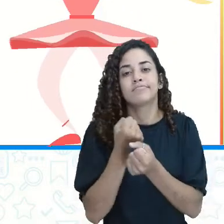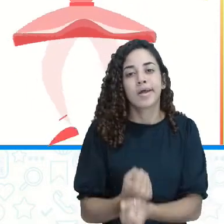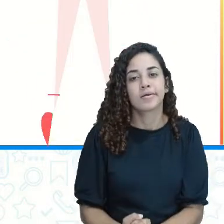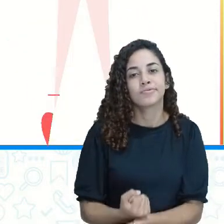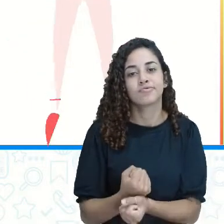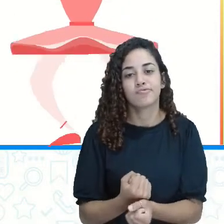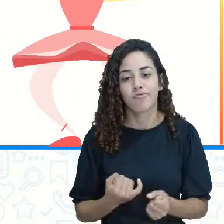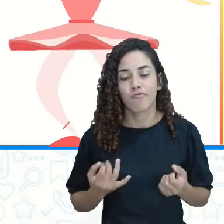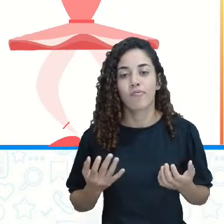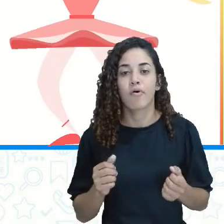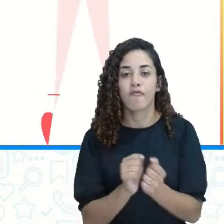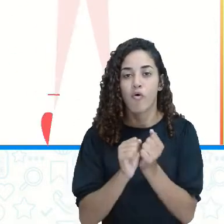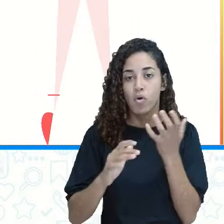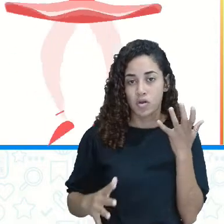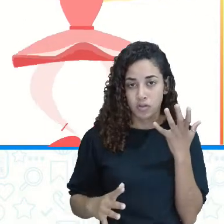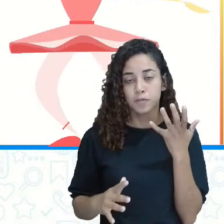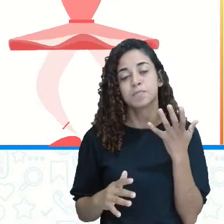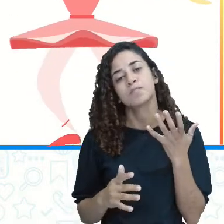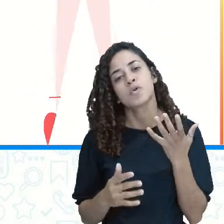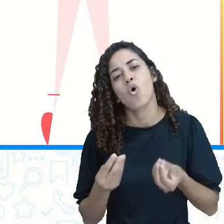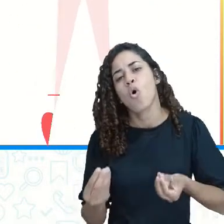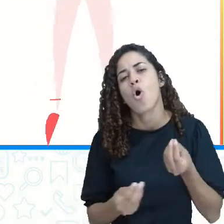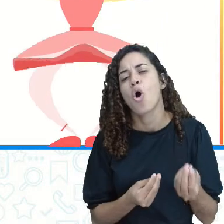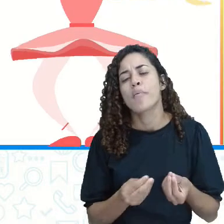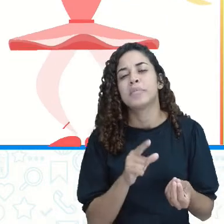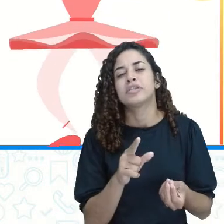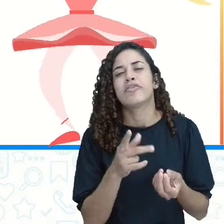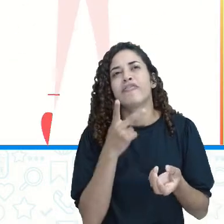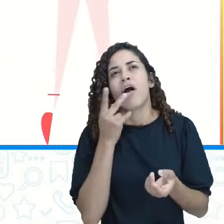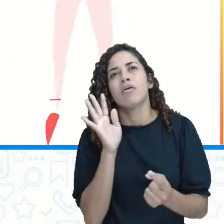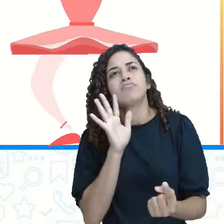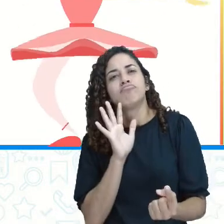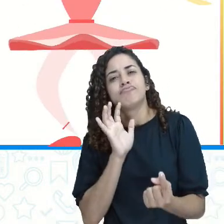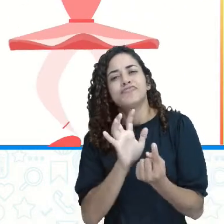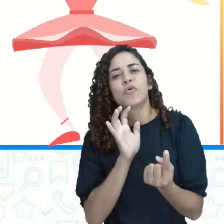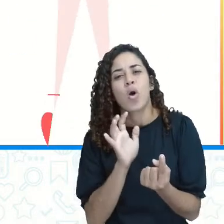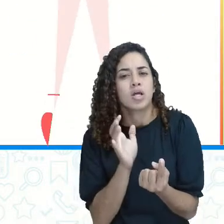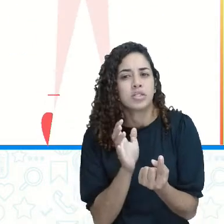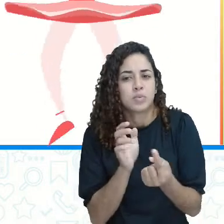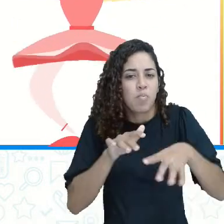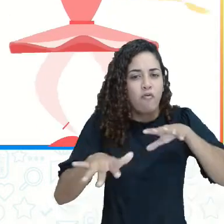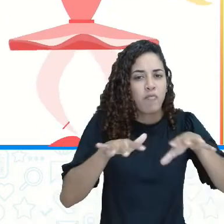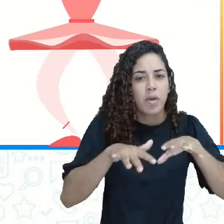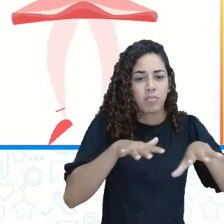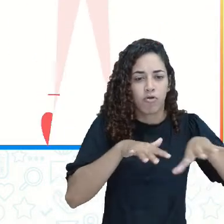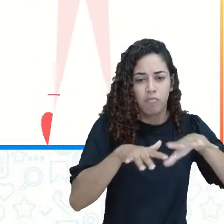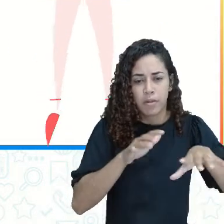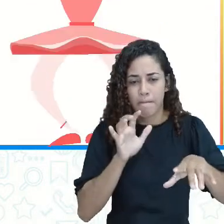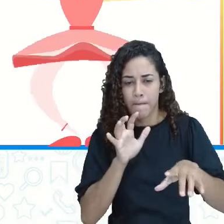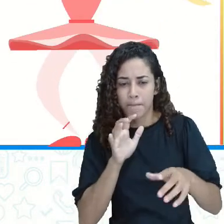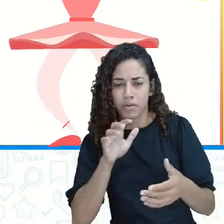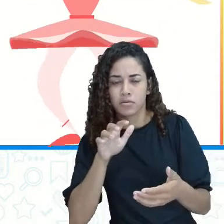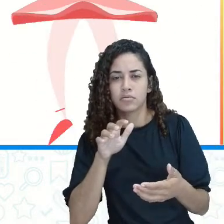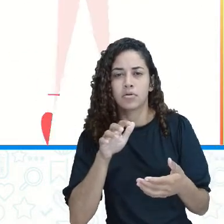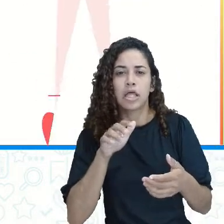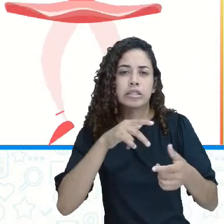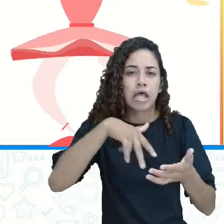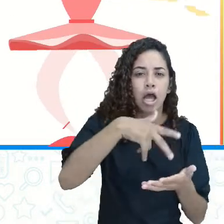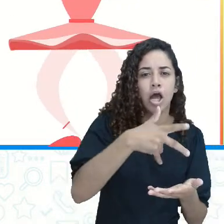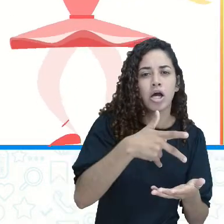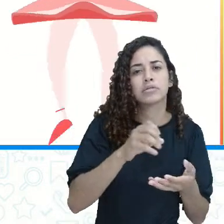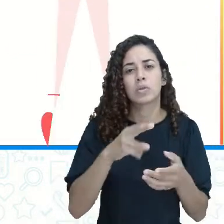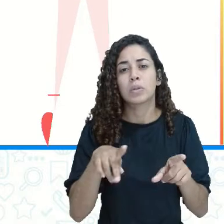como isso pode influenciar no movimento. Tanto na dança, como no